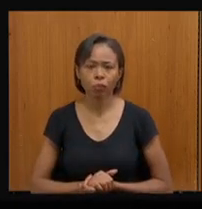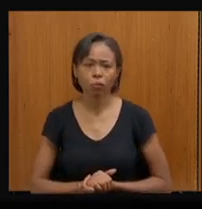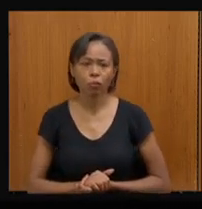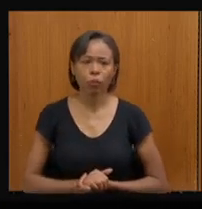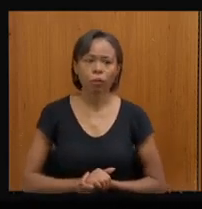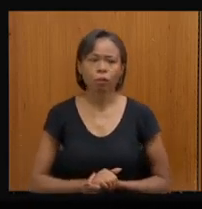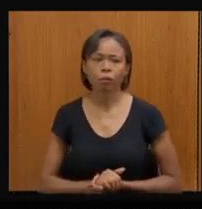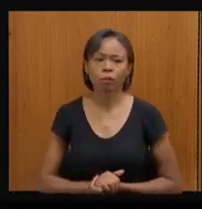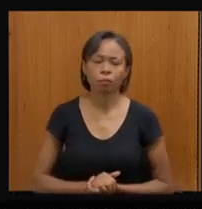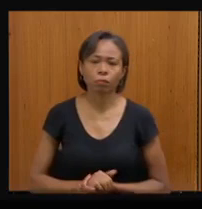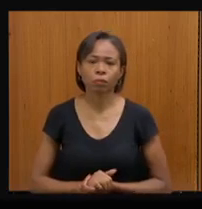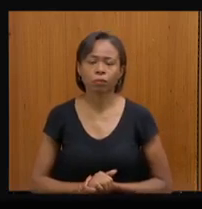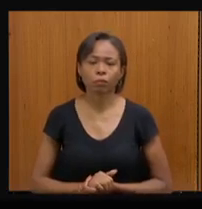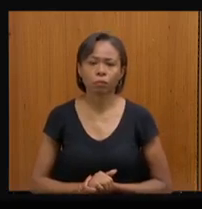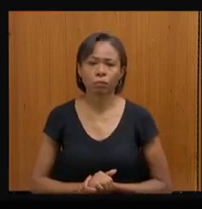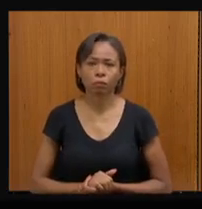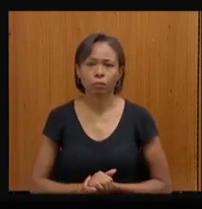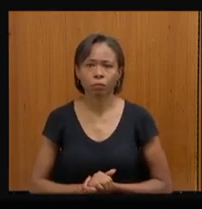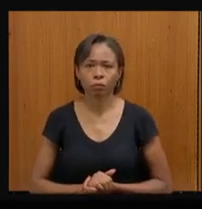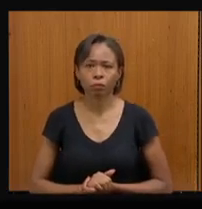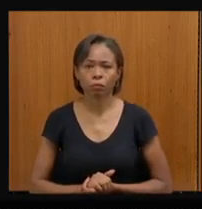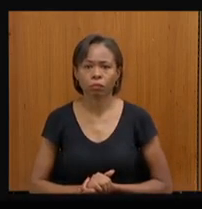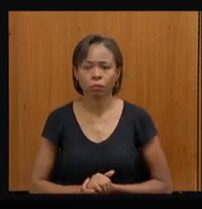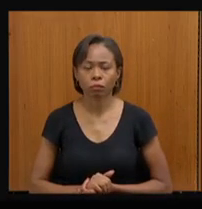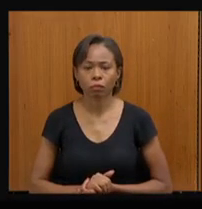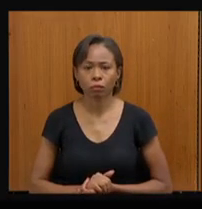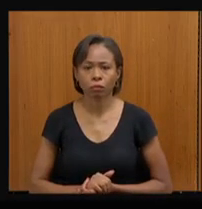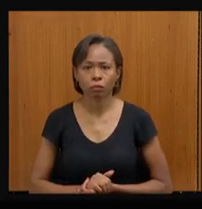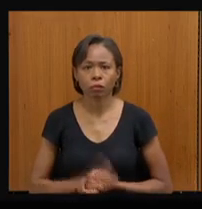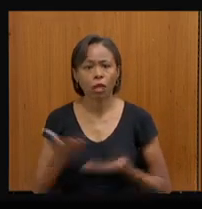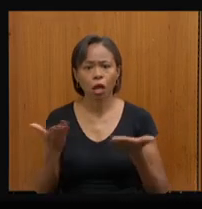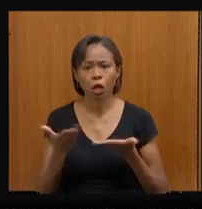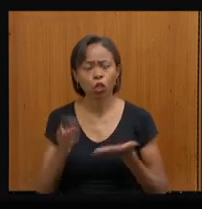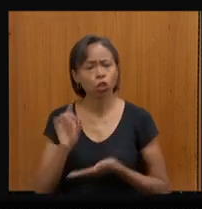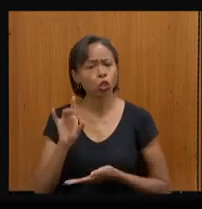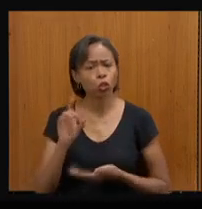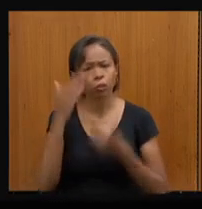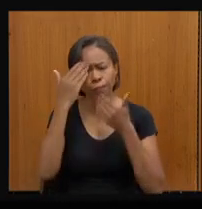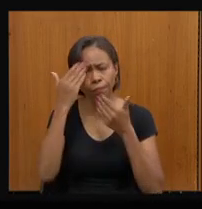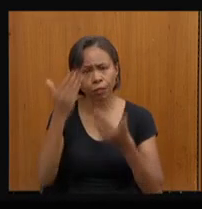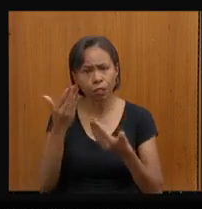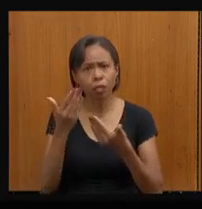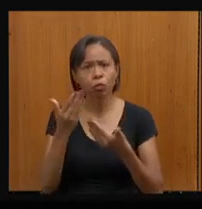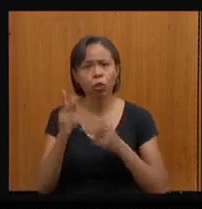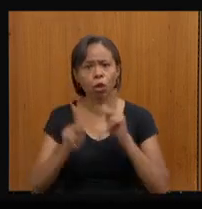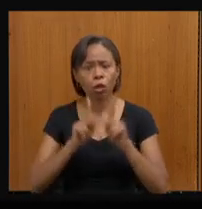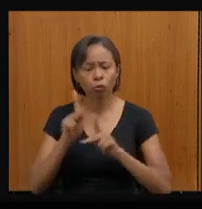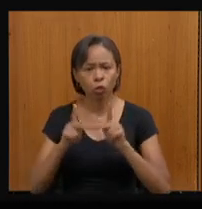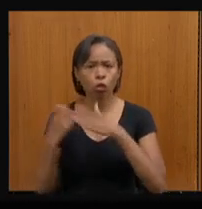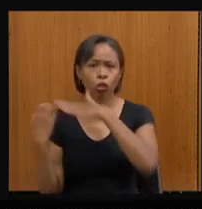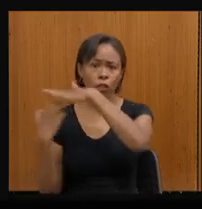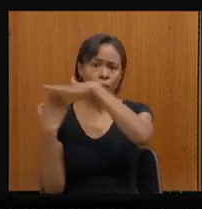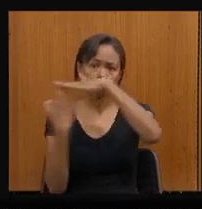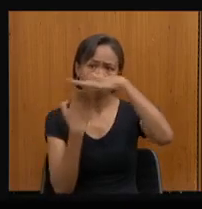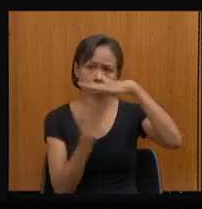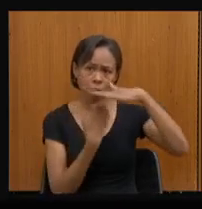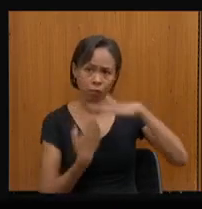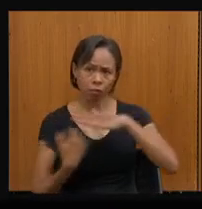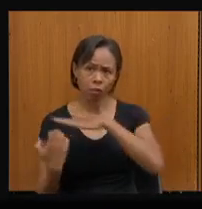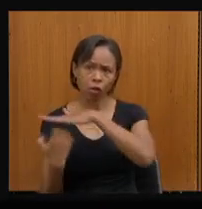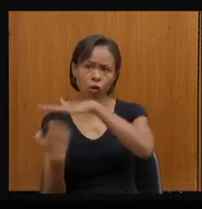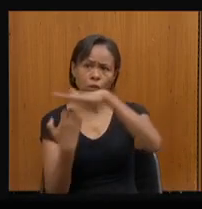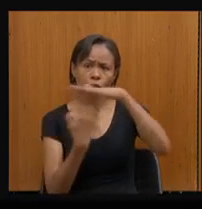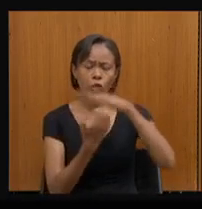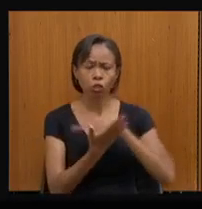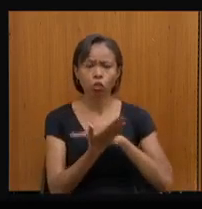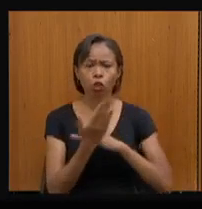por gentileza só agradecimento às vezes que eu gostaria de trazer aqui aos nossos Associados podem passando por favor até o último